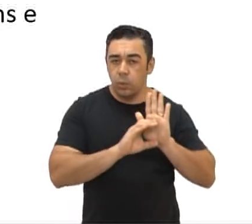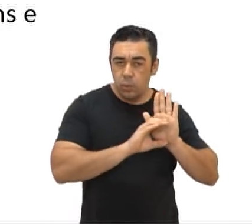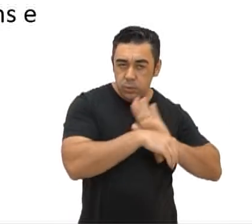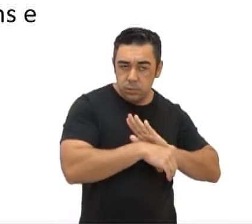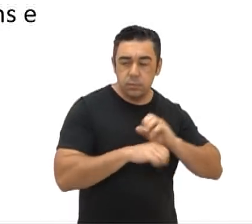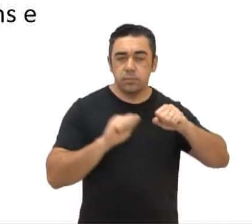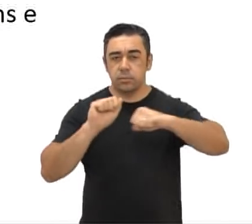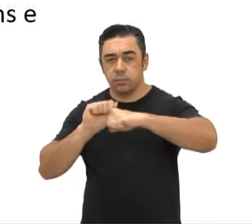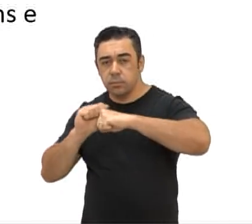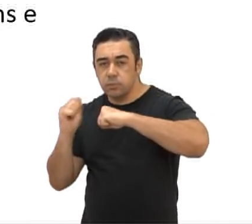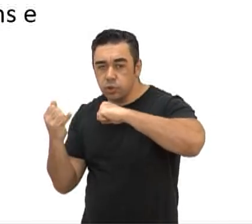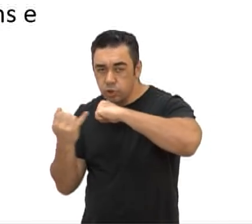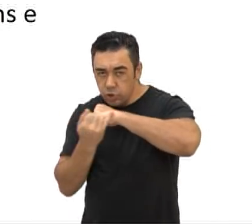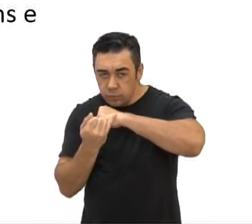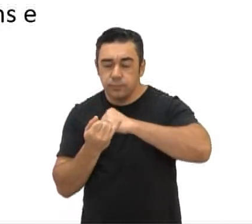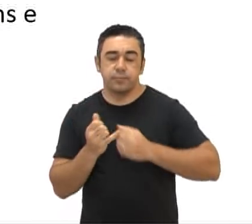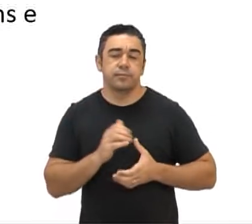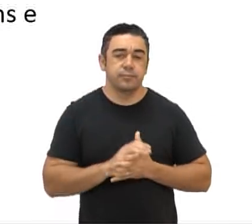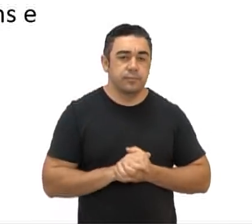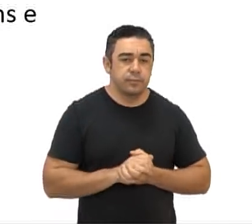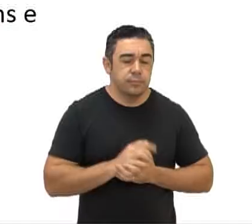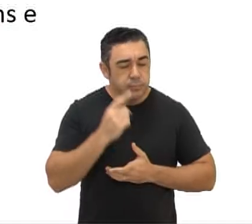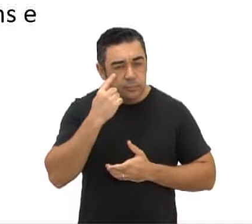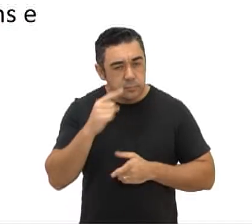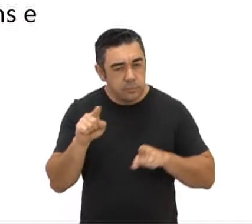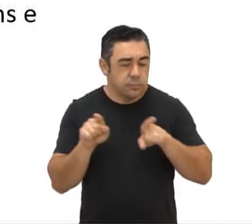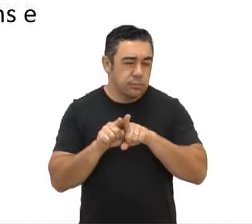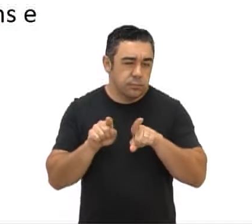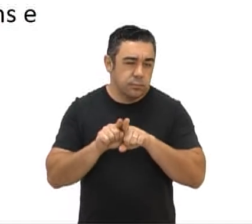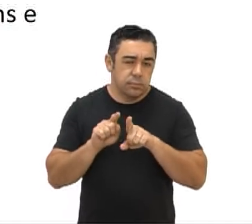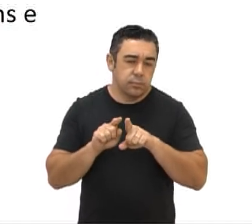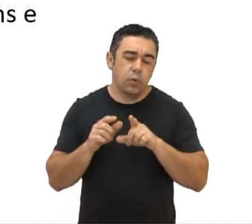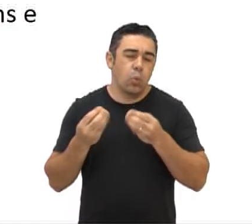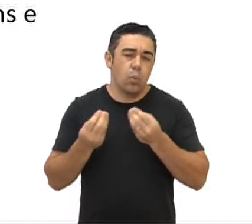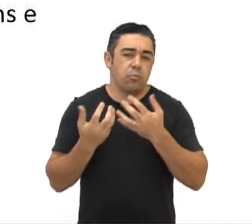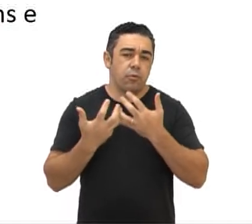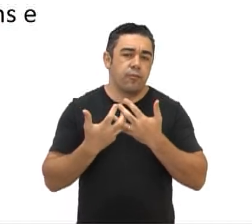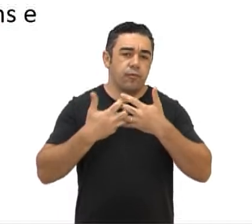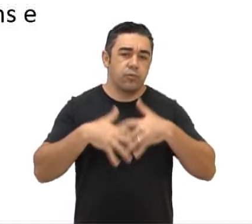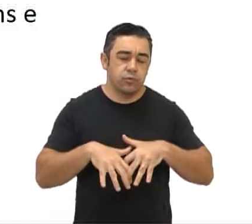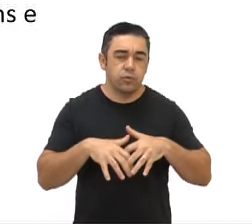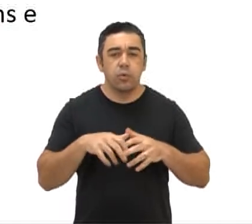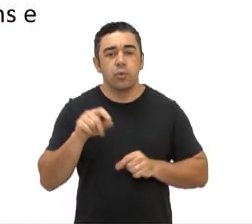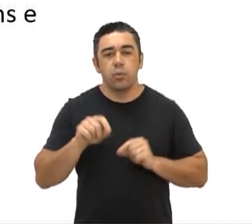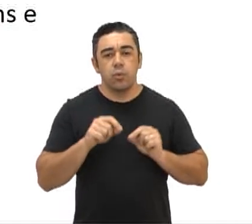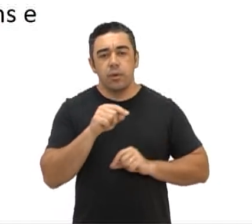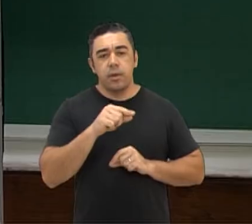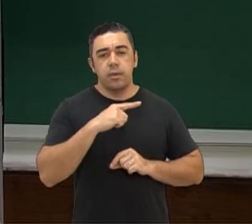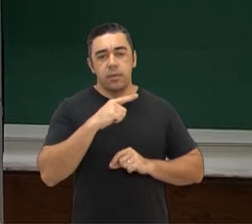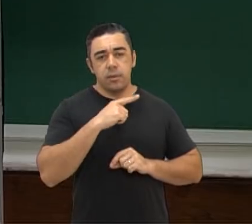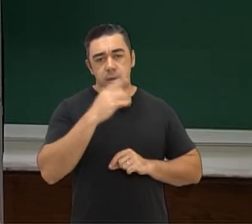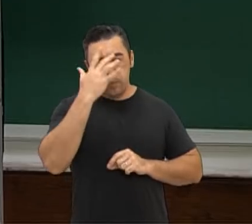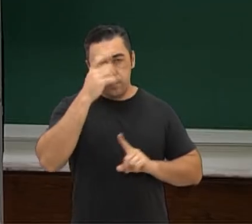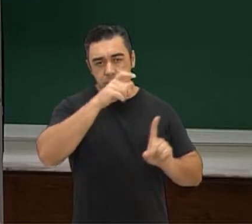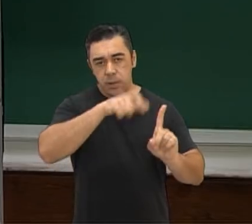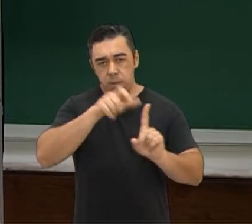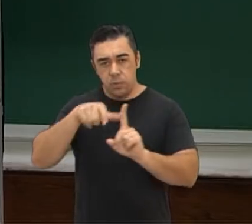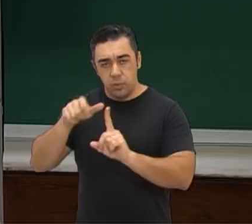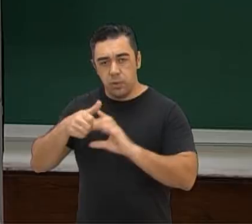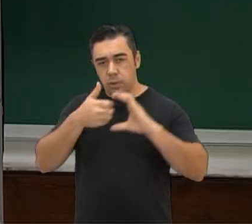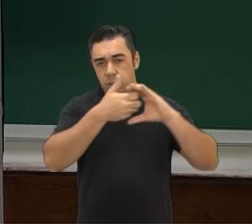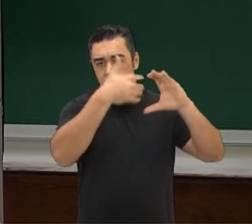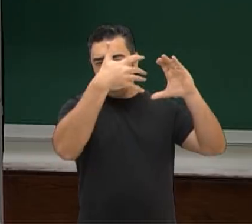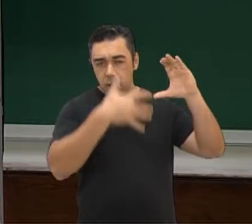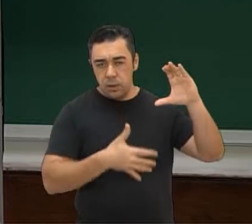dos adjetivos, tá? E vamos ver a função dos adjetivos na caracterização dos personagens e dos cenários,